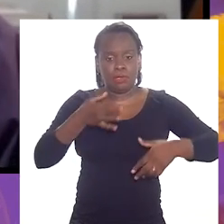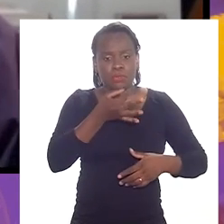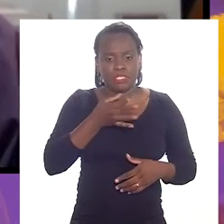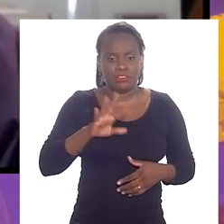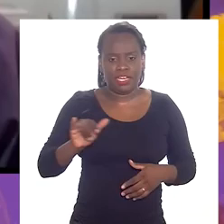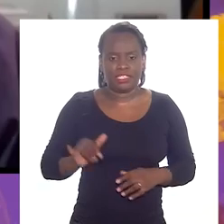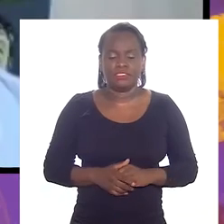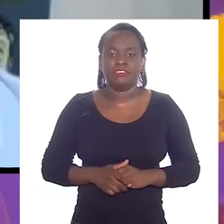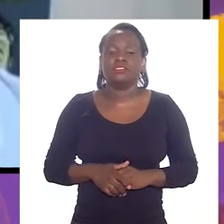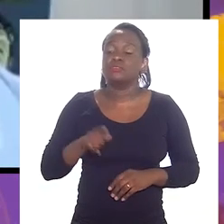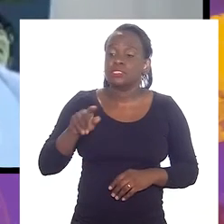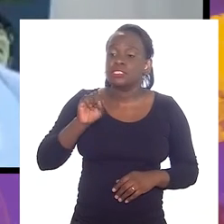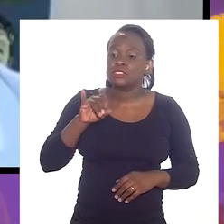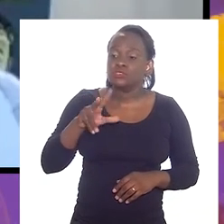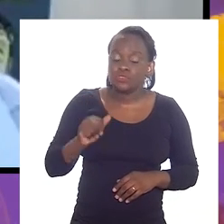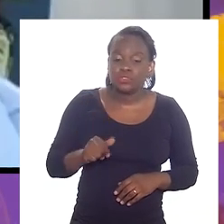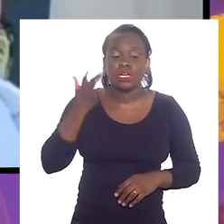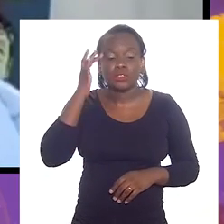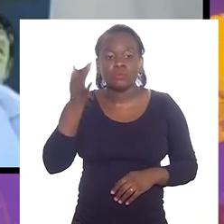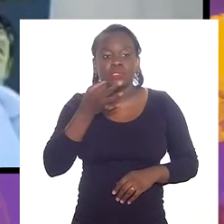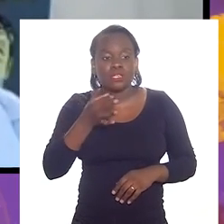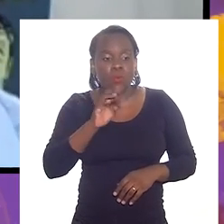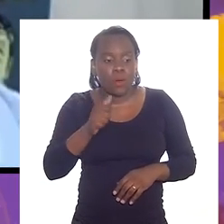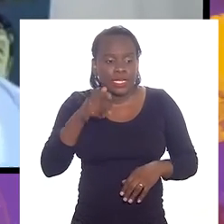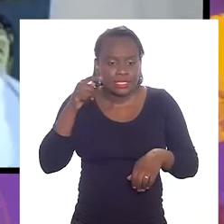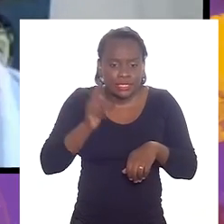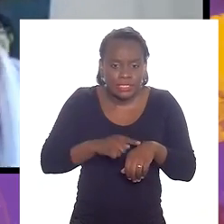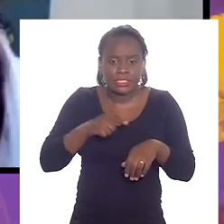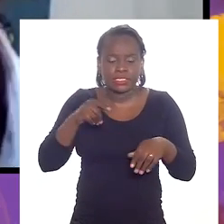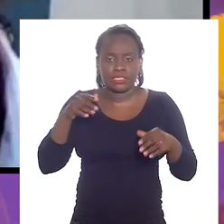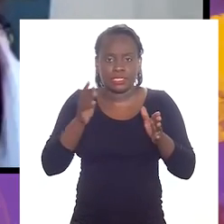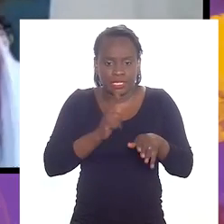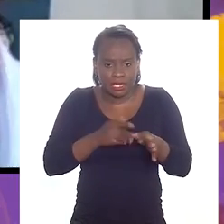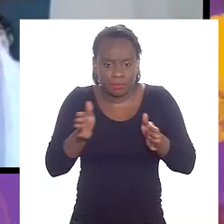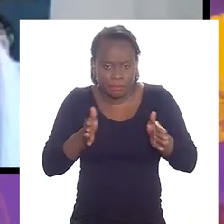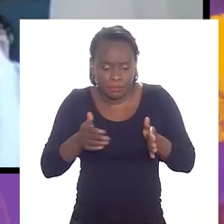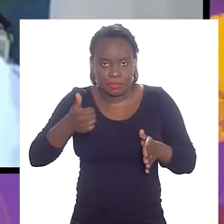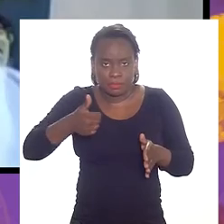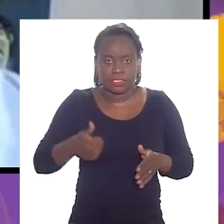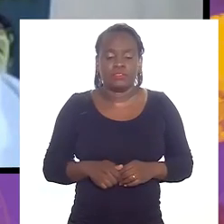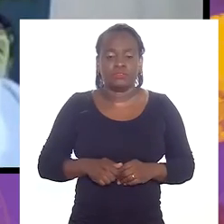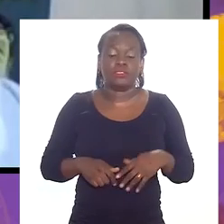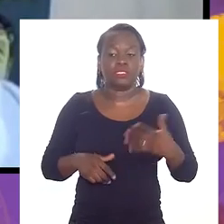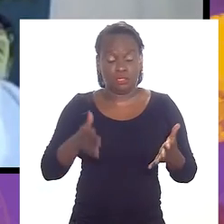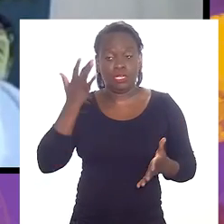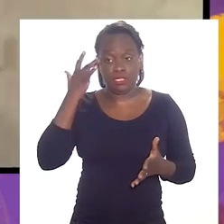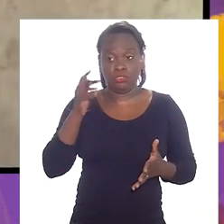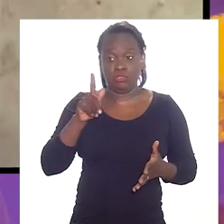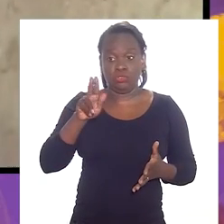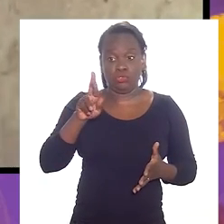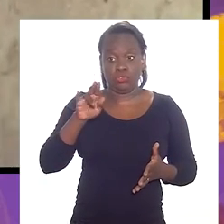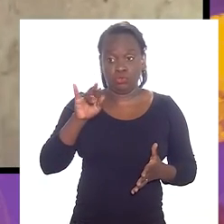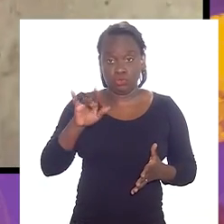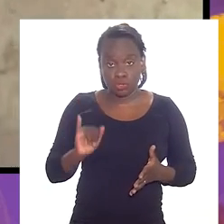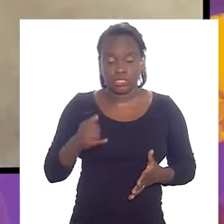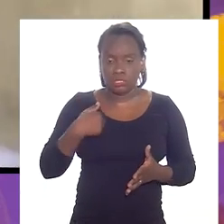nessa linha e o Doutor Silvio Qual é a sua opinião mais Estamos quase em cima do laço dessa primeira parte aqui do do Arena